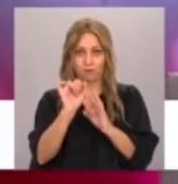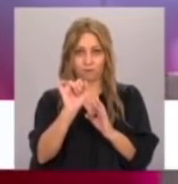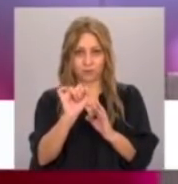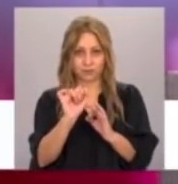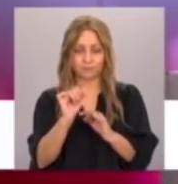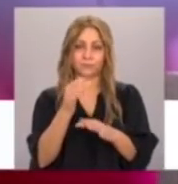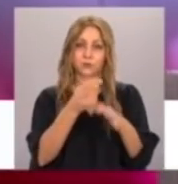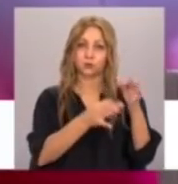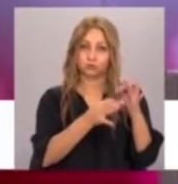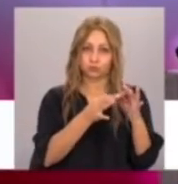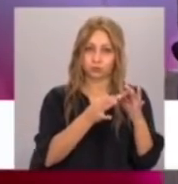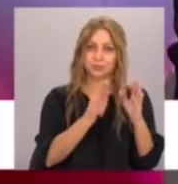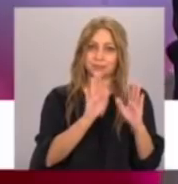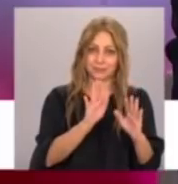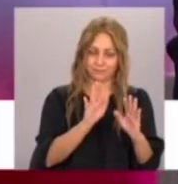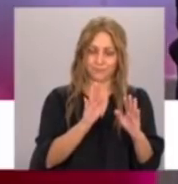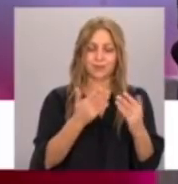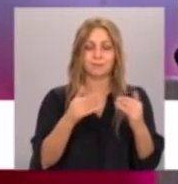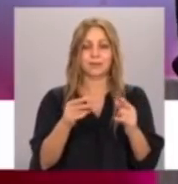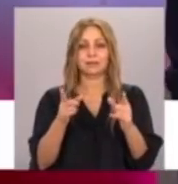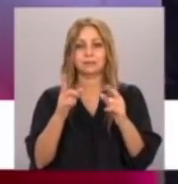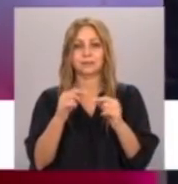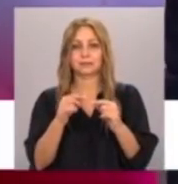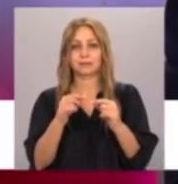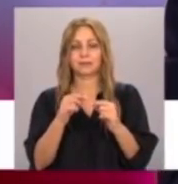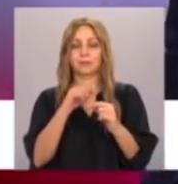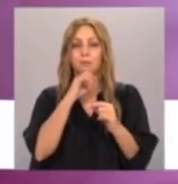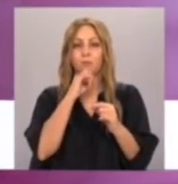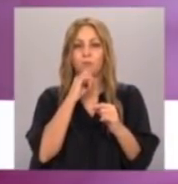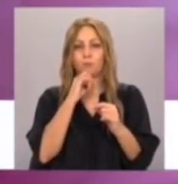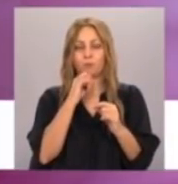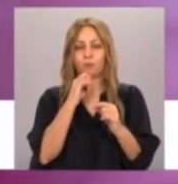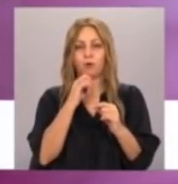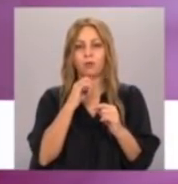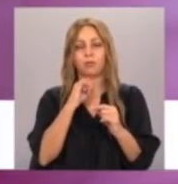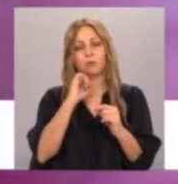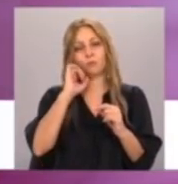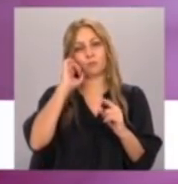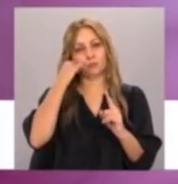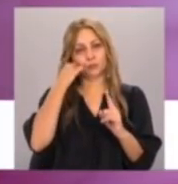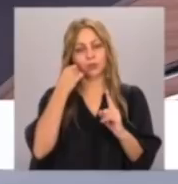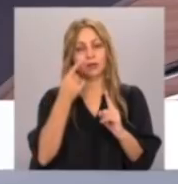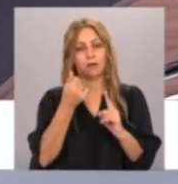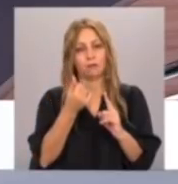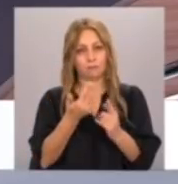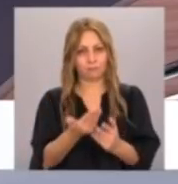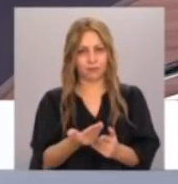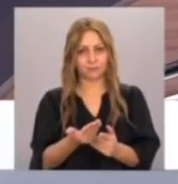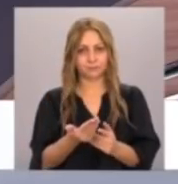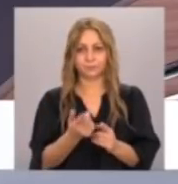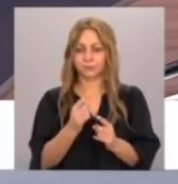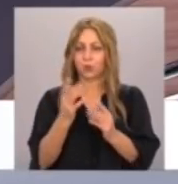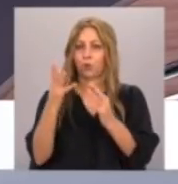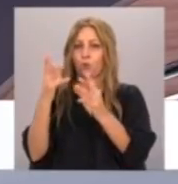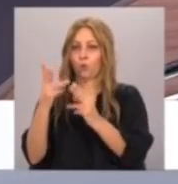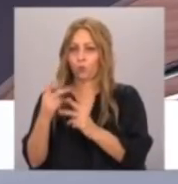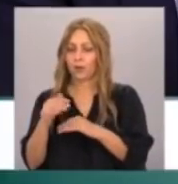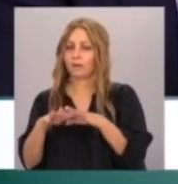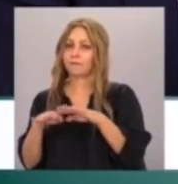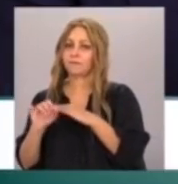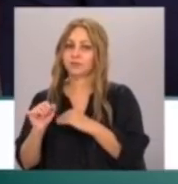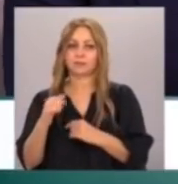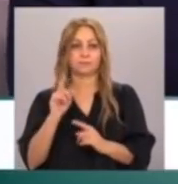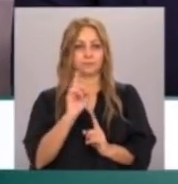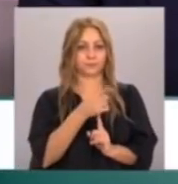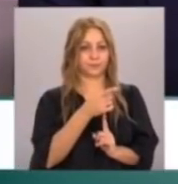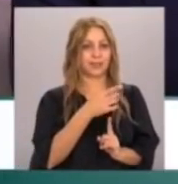lá da questão da justiça leva um tombo na receita absorvente debruçar entre essas coisas levam levantou-se o que representa uma lógico então